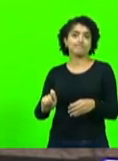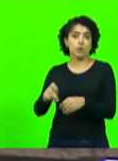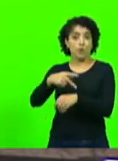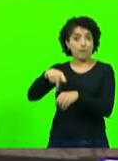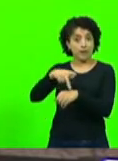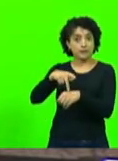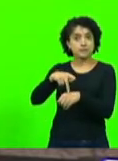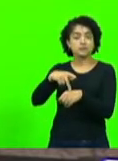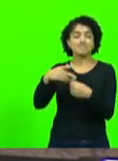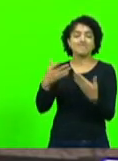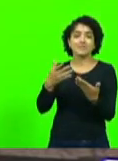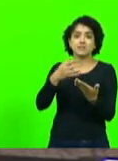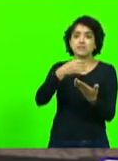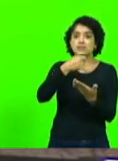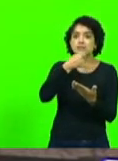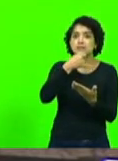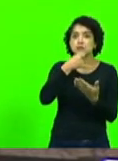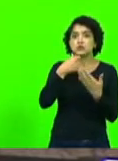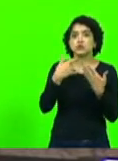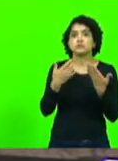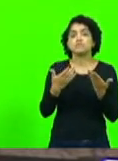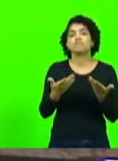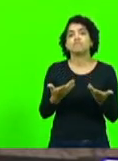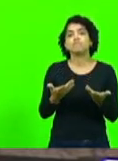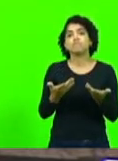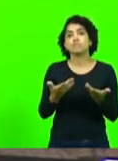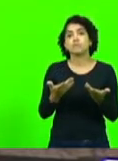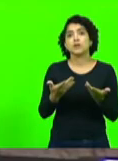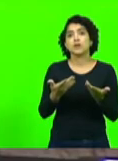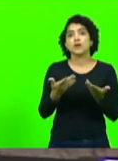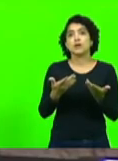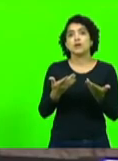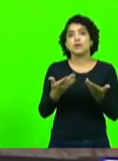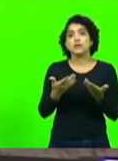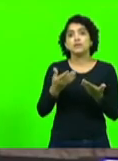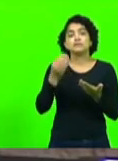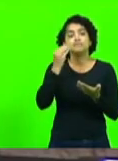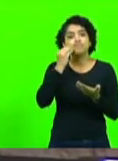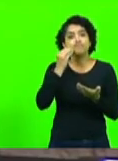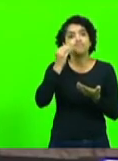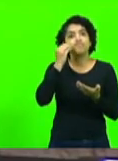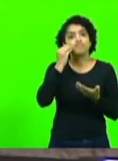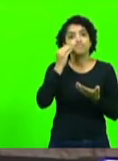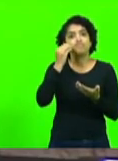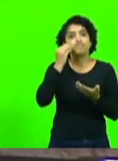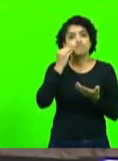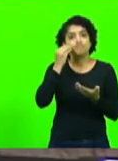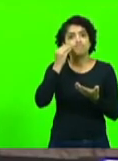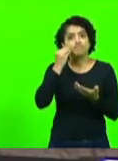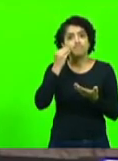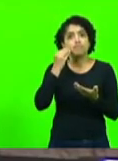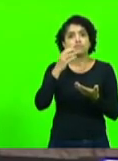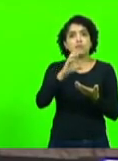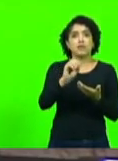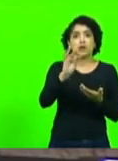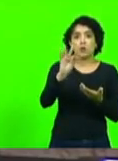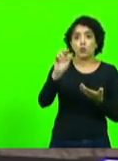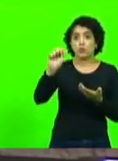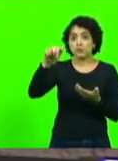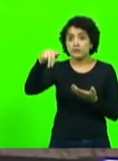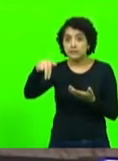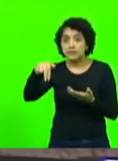É lamentável que todas as tentativas feitas pela OTAN e demais